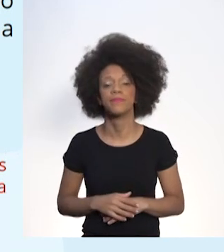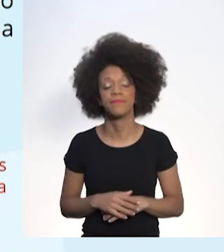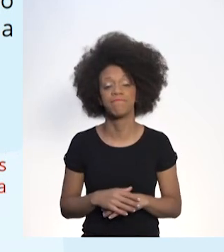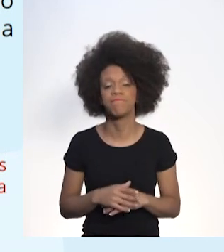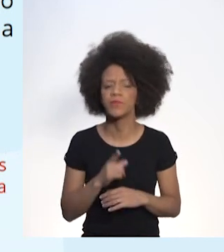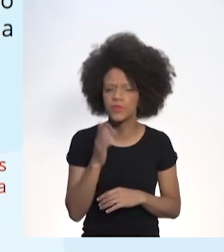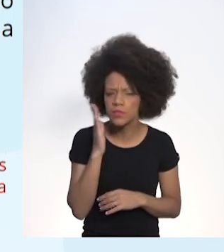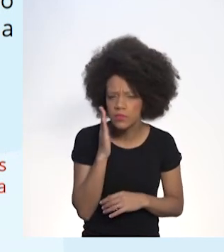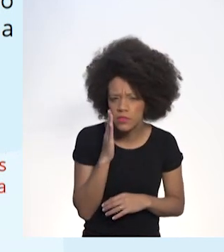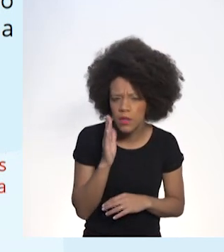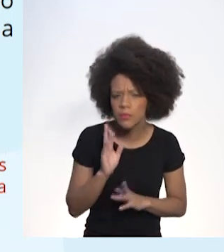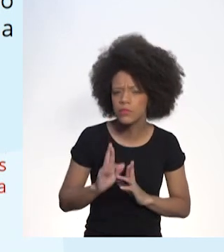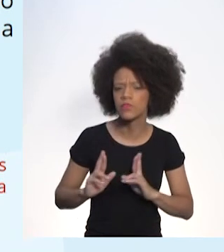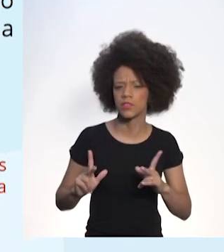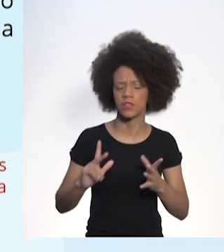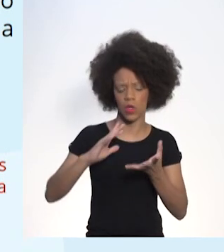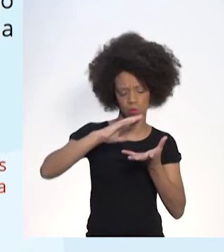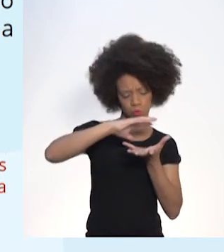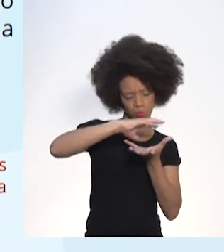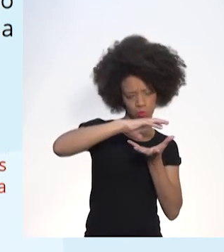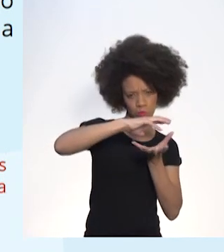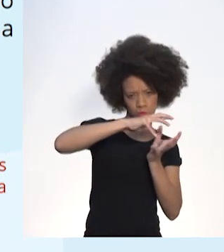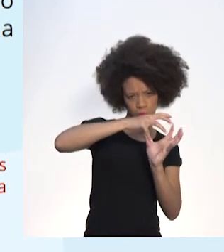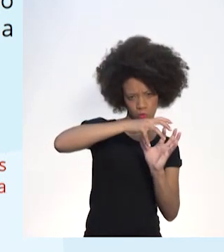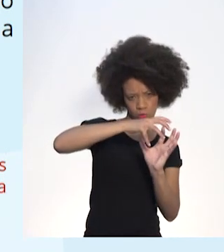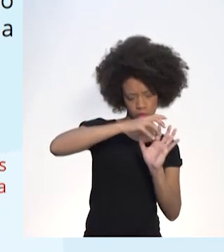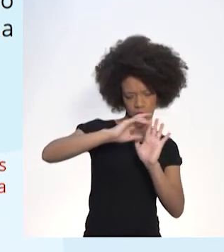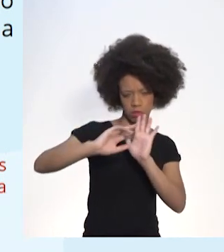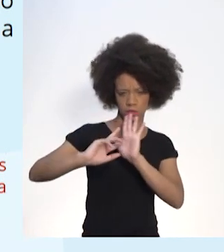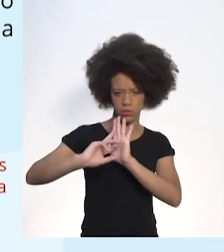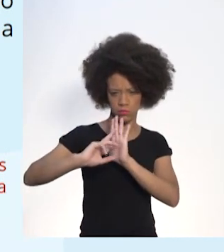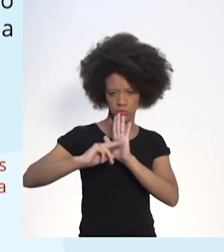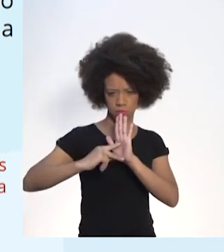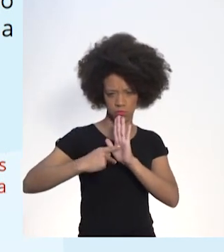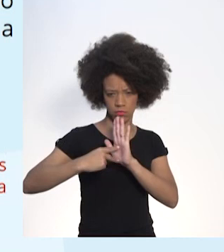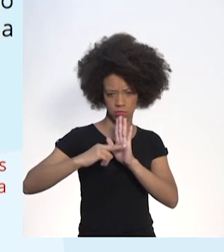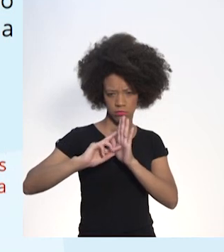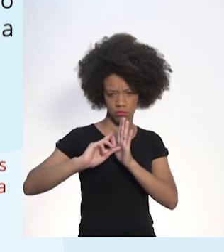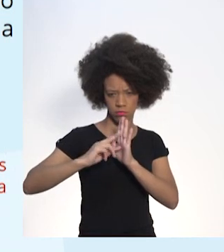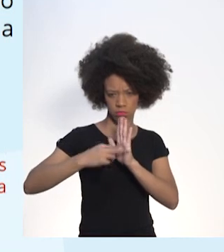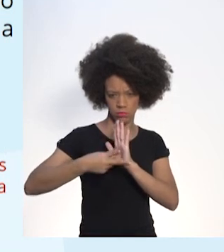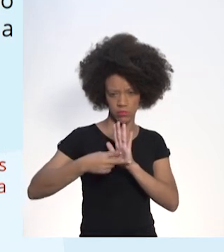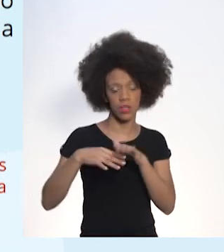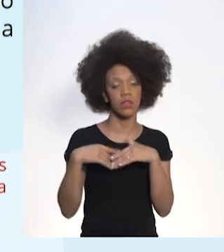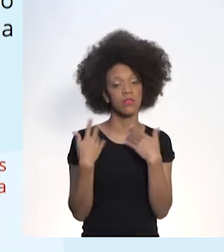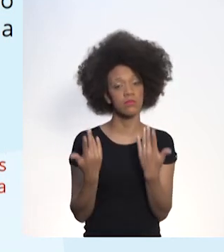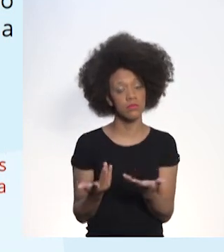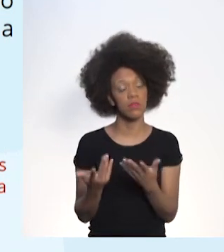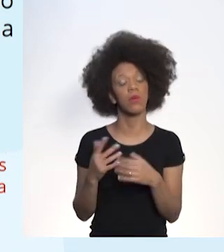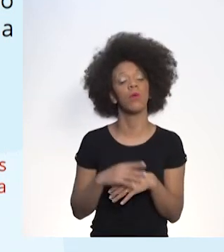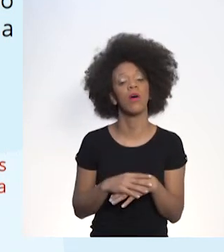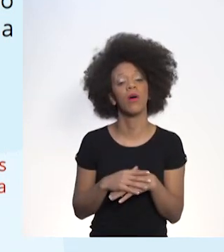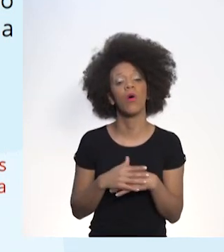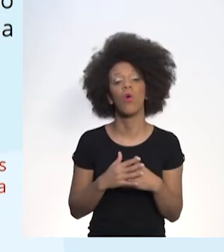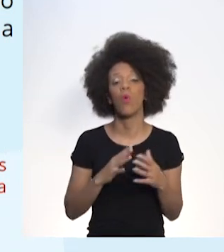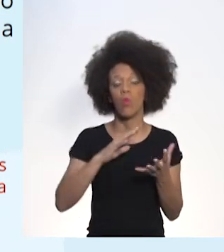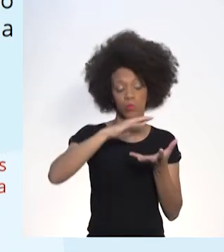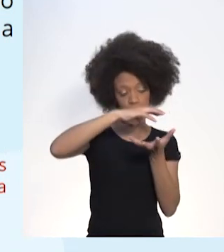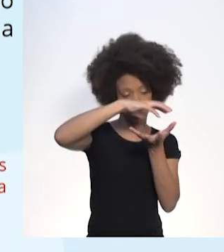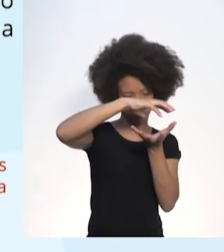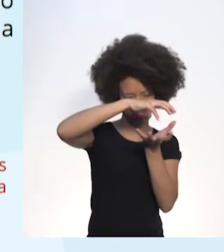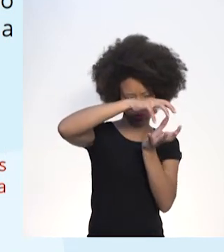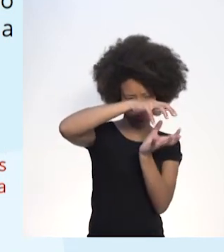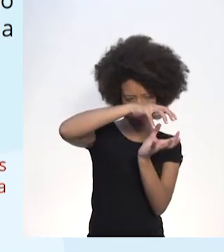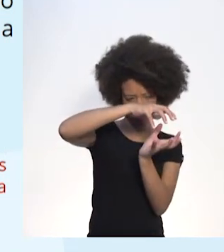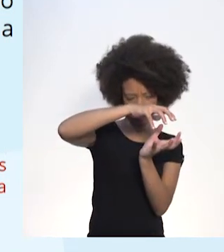Você sabe a diferença entre círculo e circunferência? Então, por definição, o círculo é